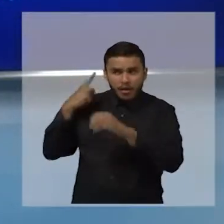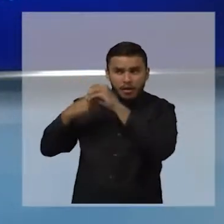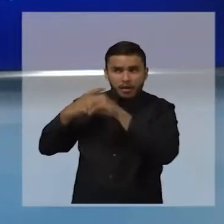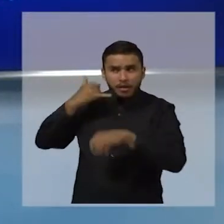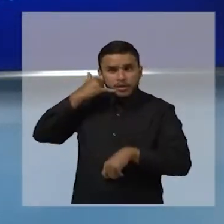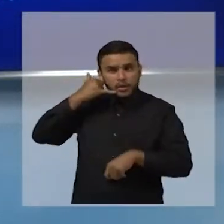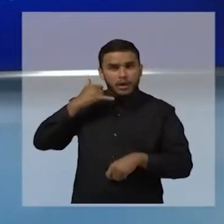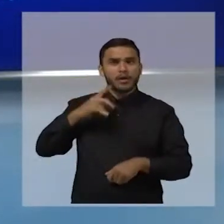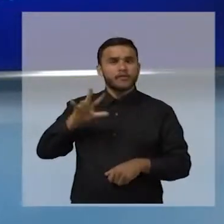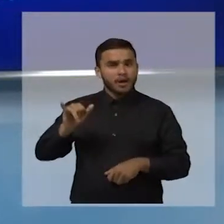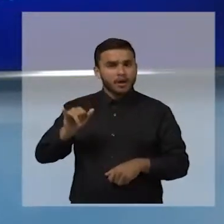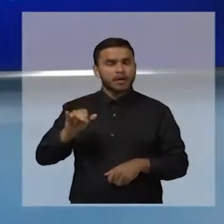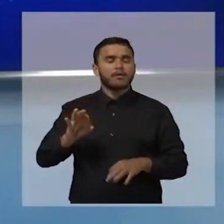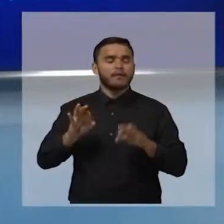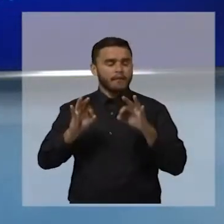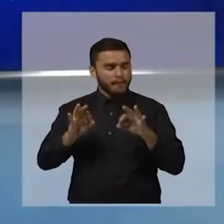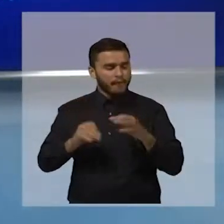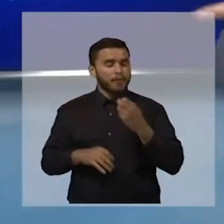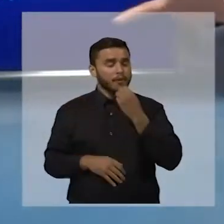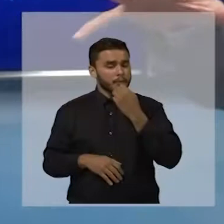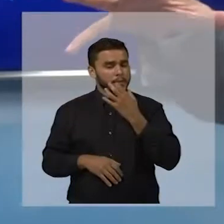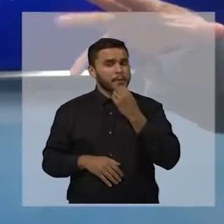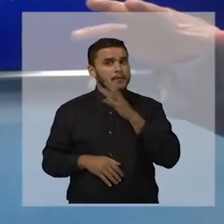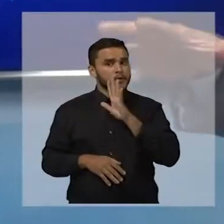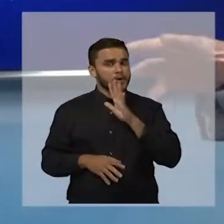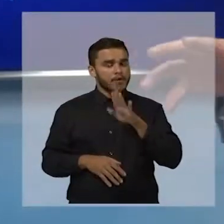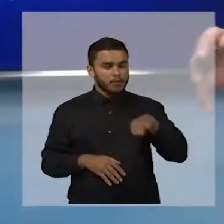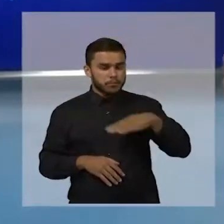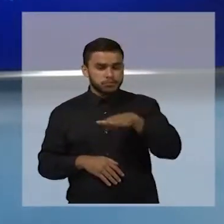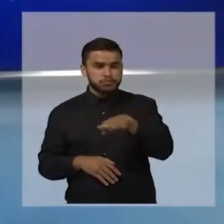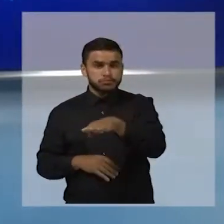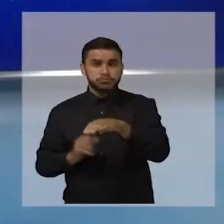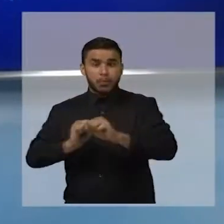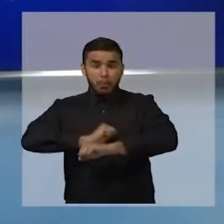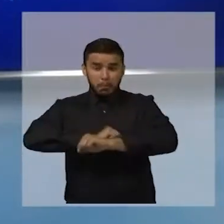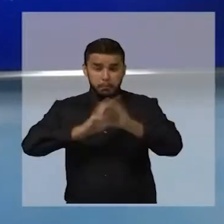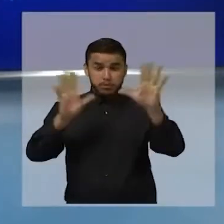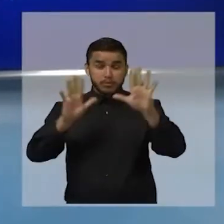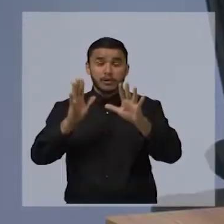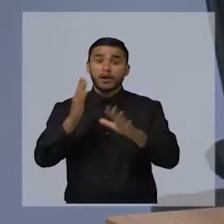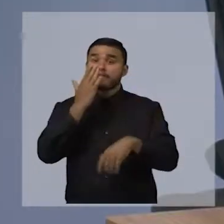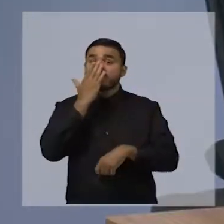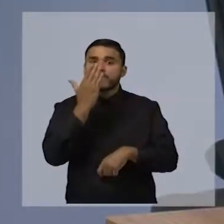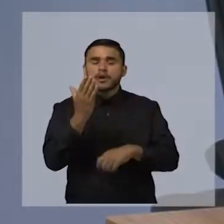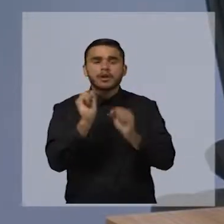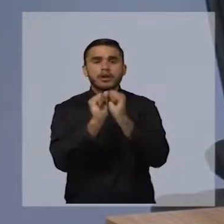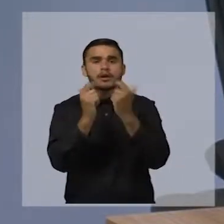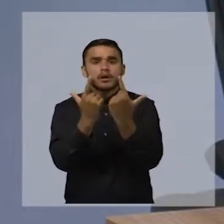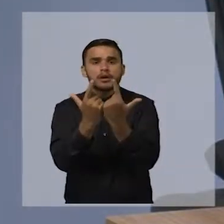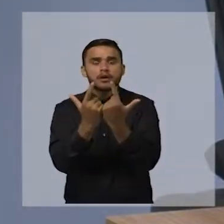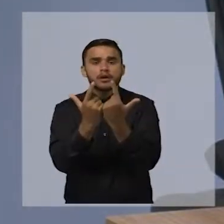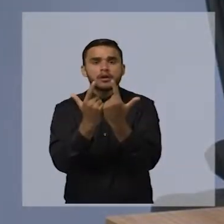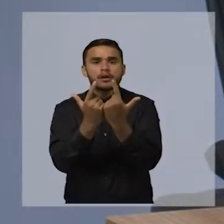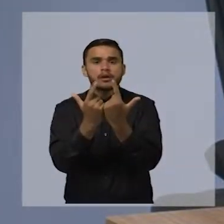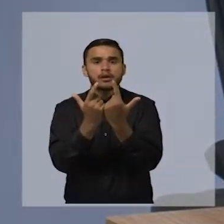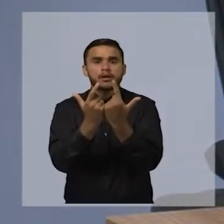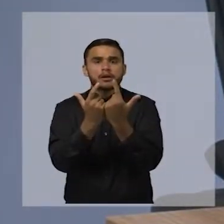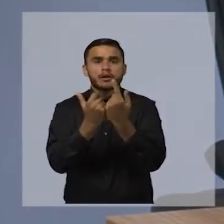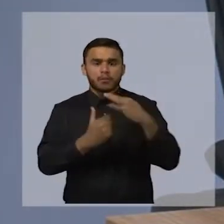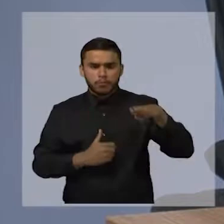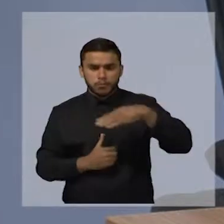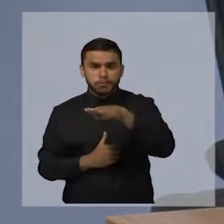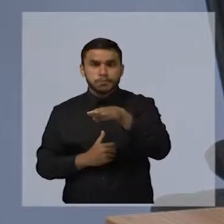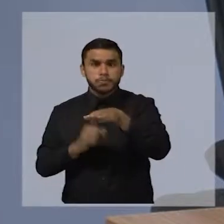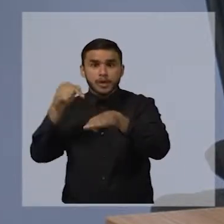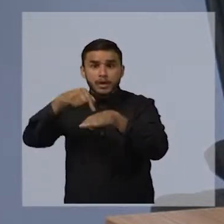não consumado, porque a inteligência detectou antes, desarmou o carro-bomba e evitou que poderia ter sido uma tragédia. Não